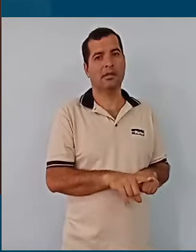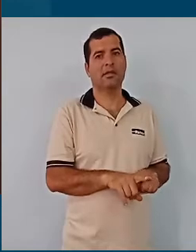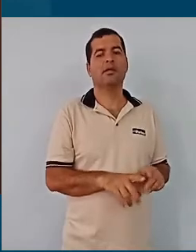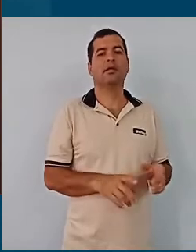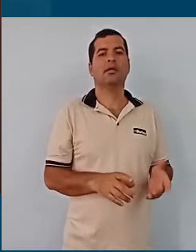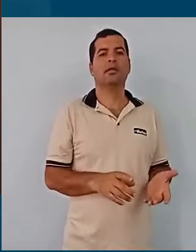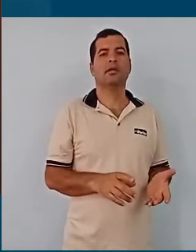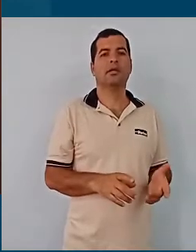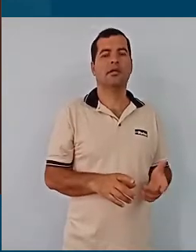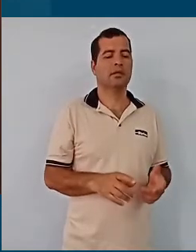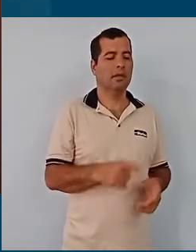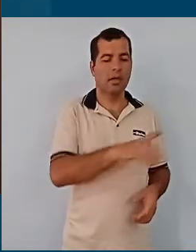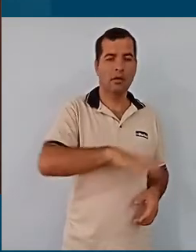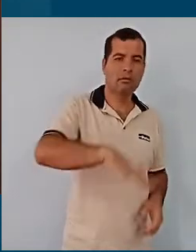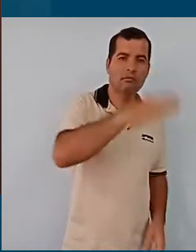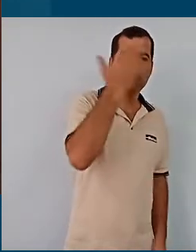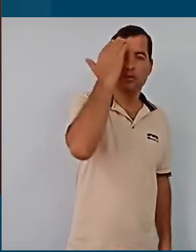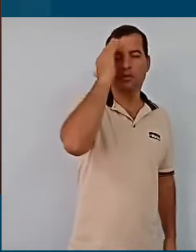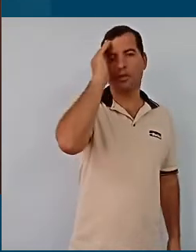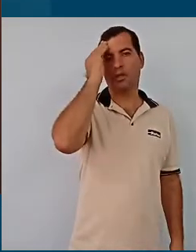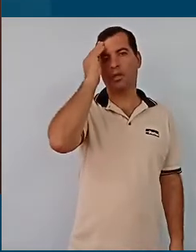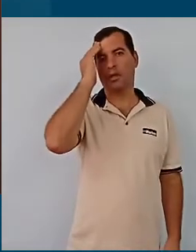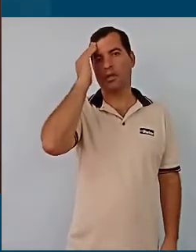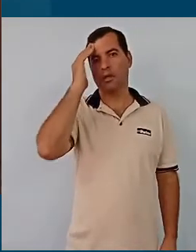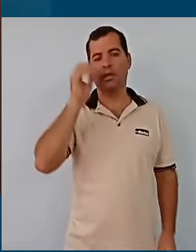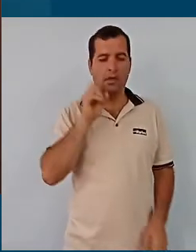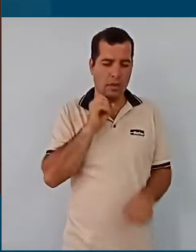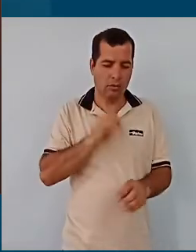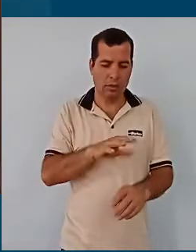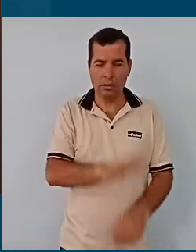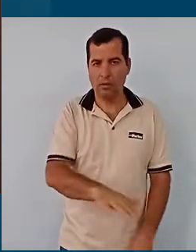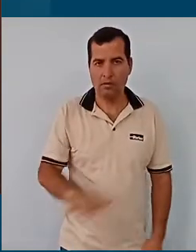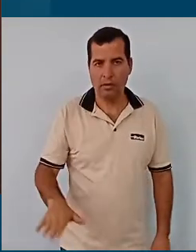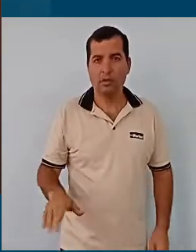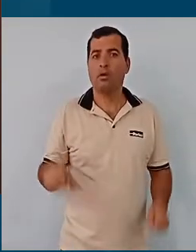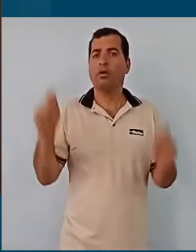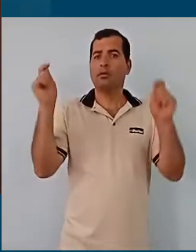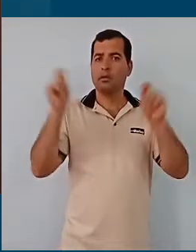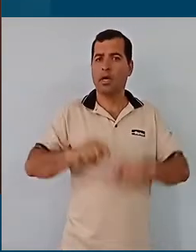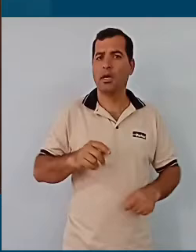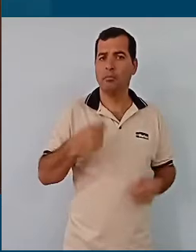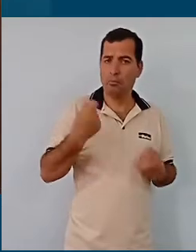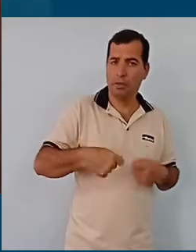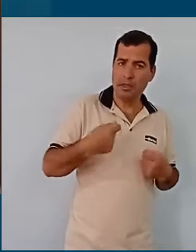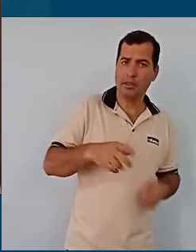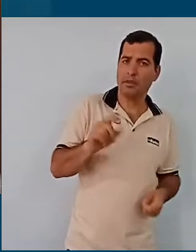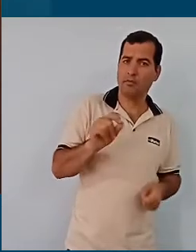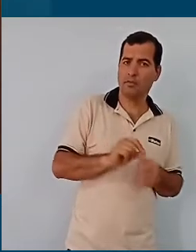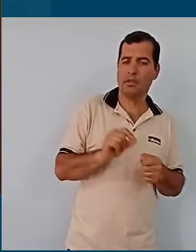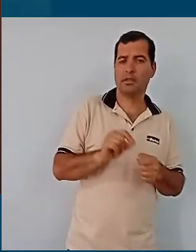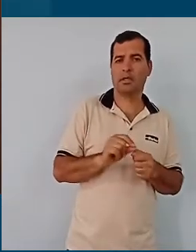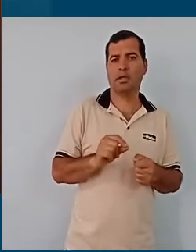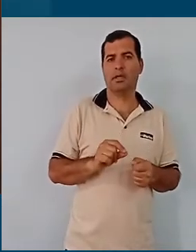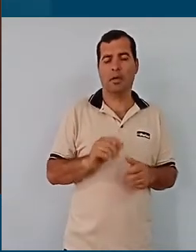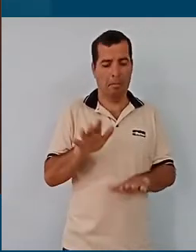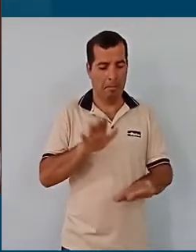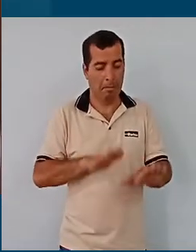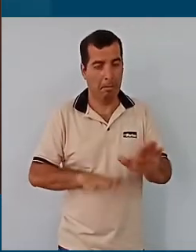ter clareza do que a educação infantil pode e deve fazer para